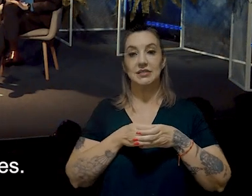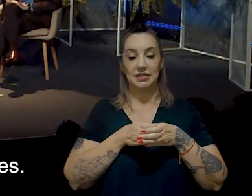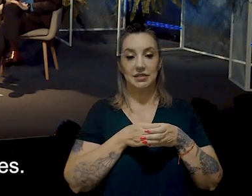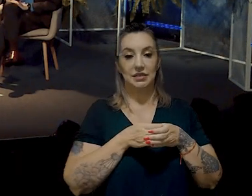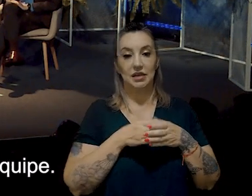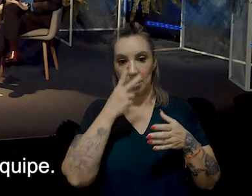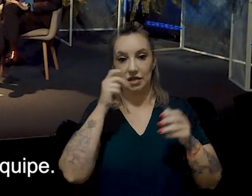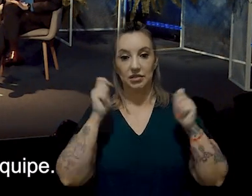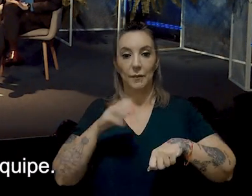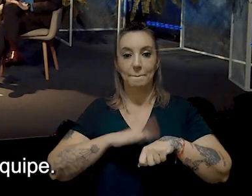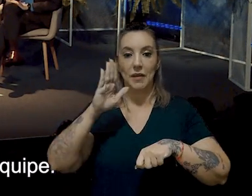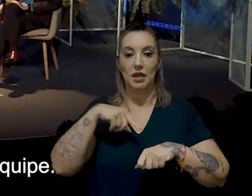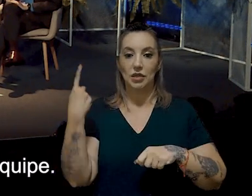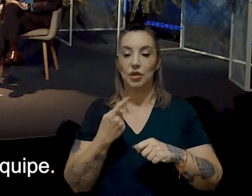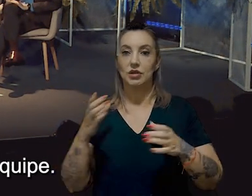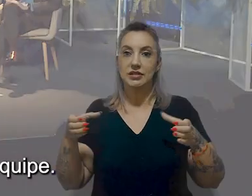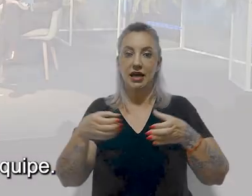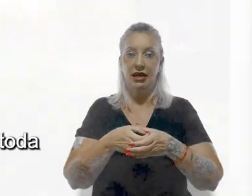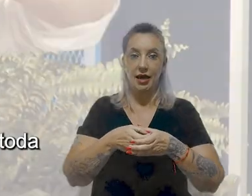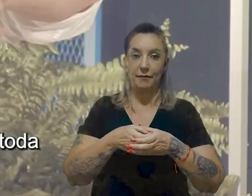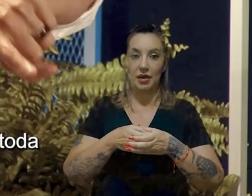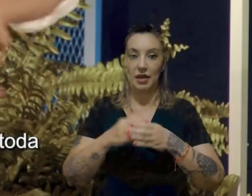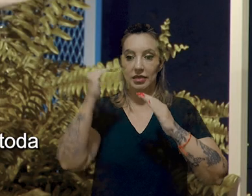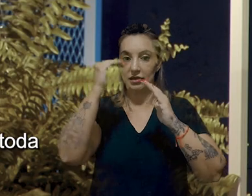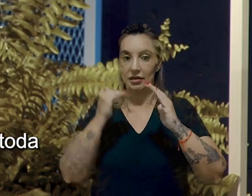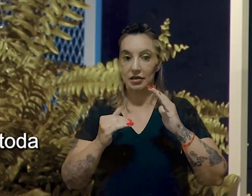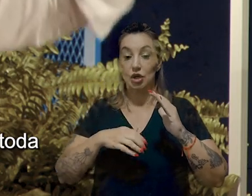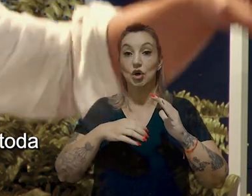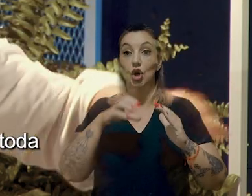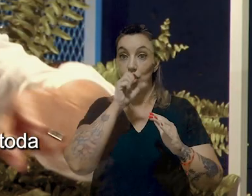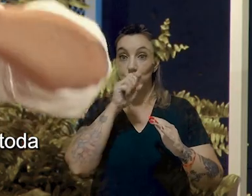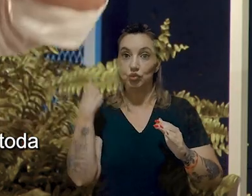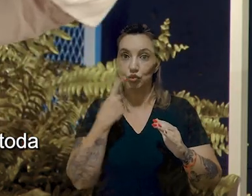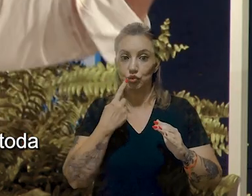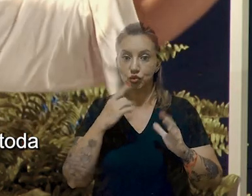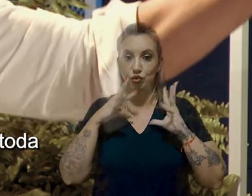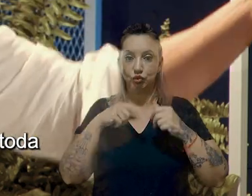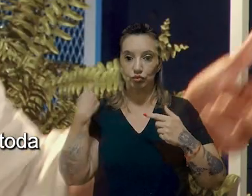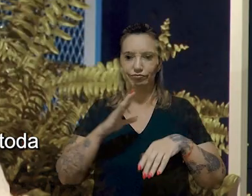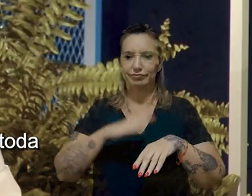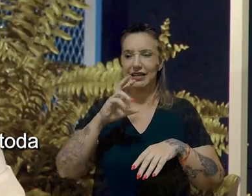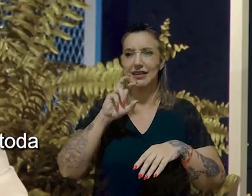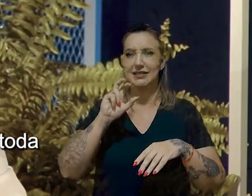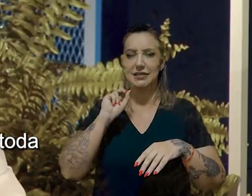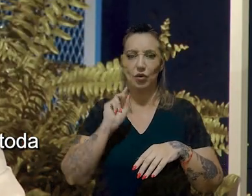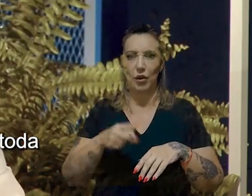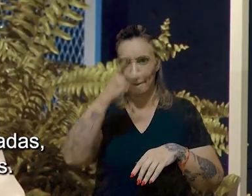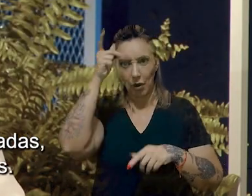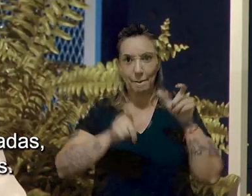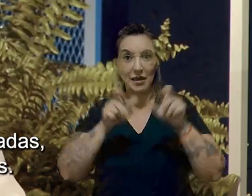comunidades acho que dá para fazer ainda mais com o nosso com a nossa equipe dentro da cadeia produtiva do su deja toda hoje nós temos mais de